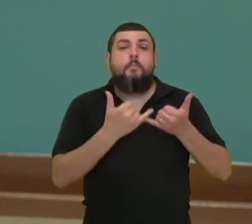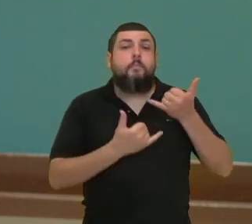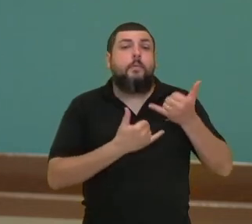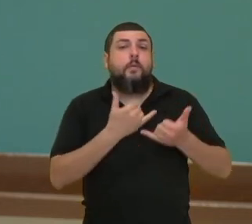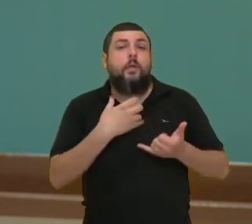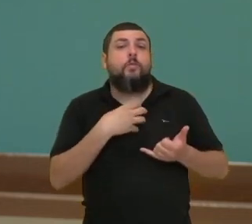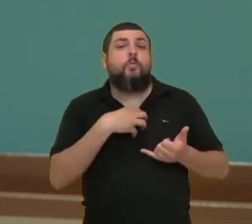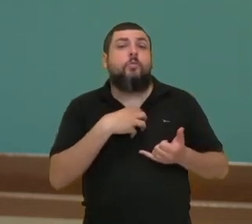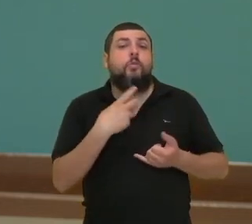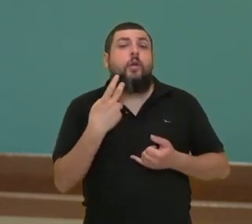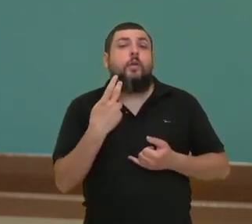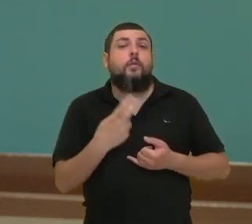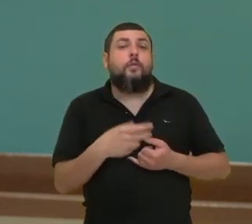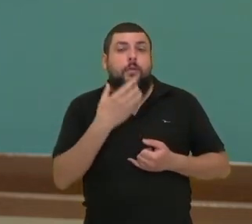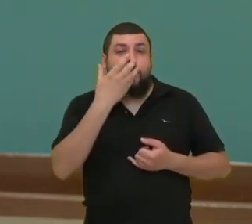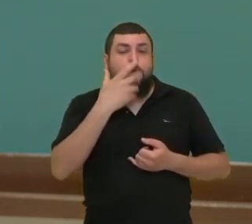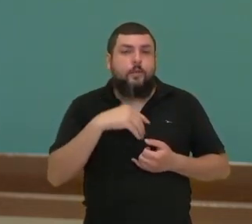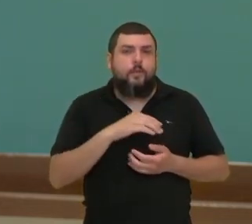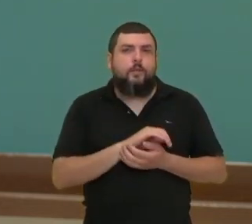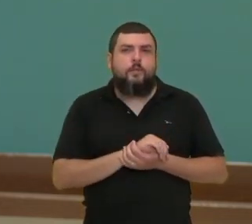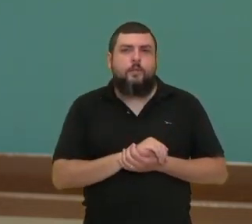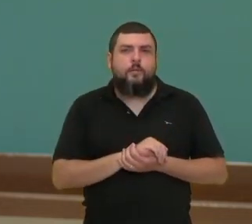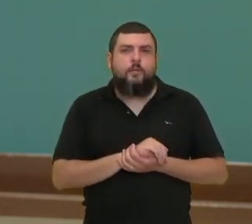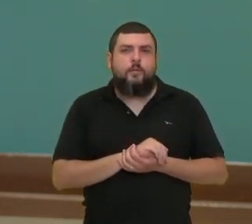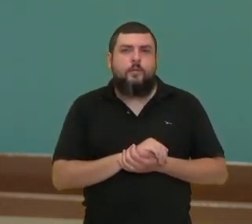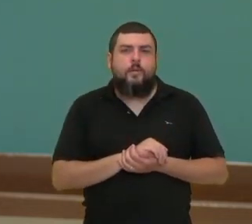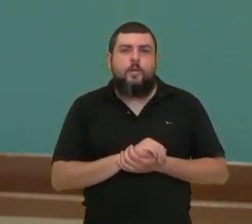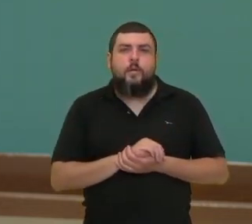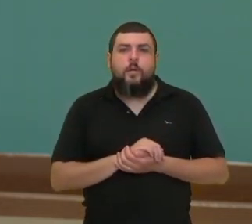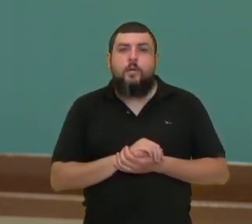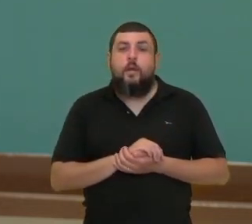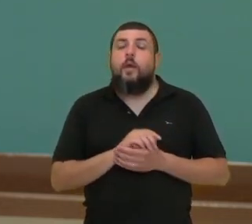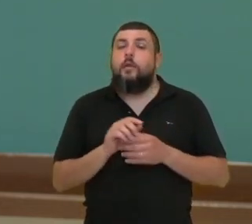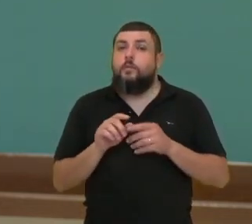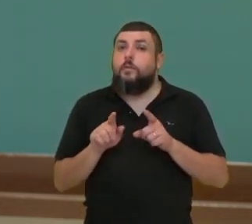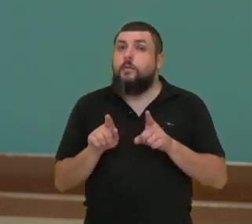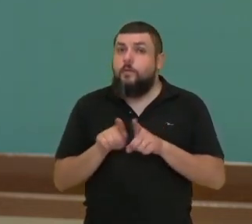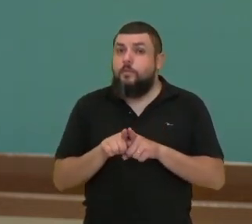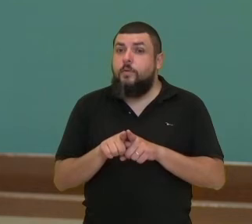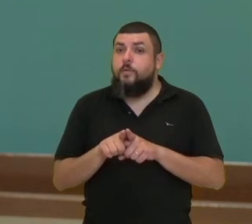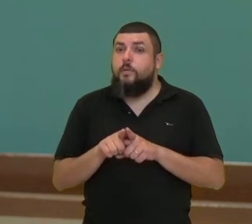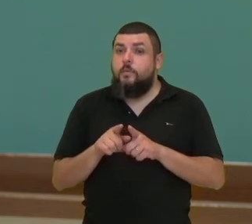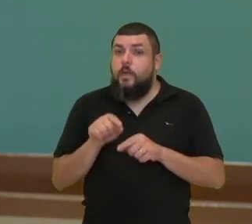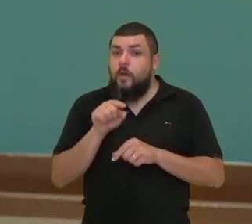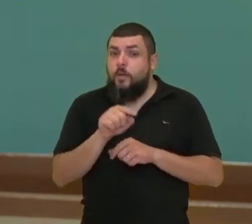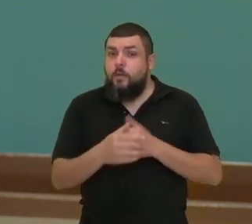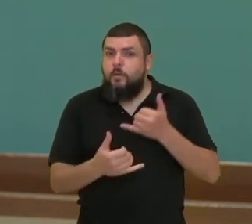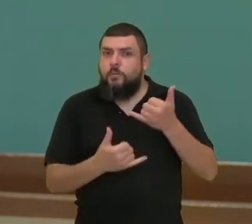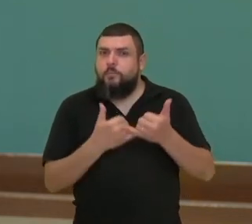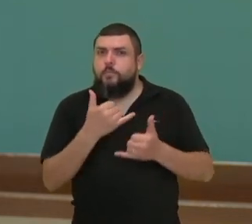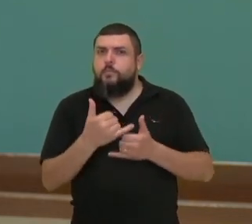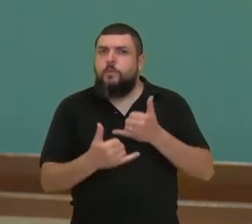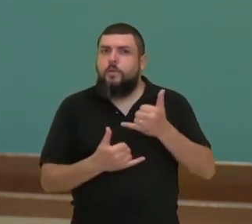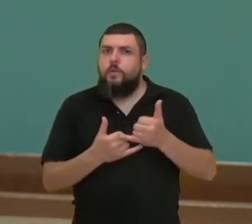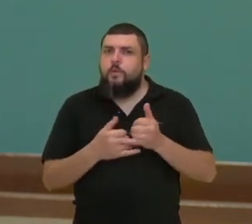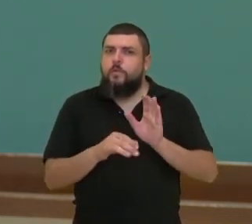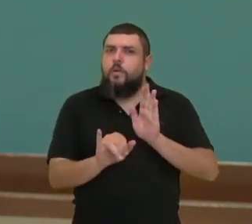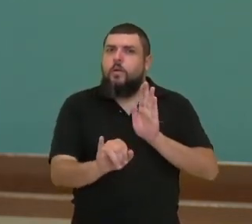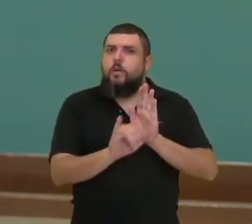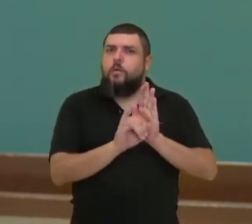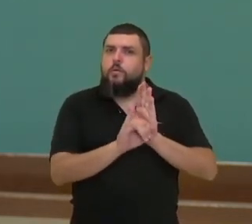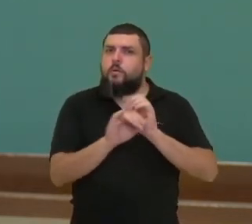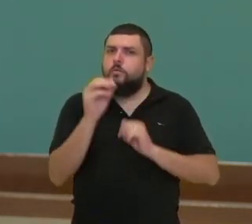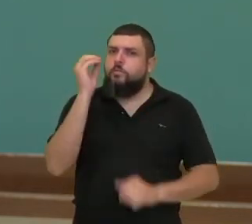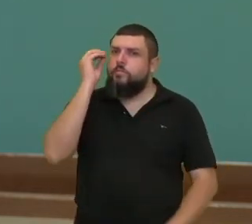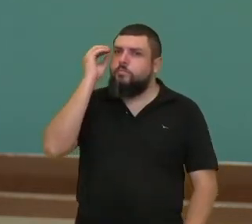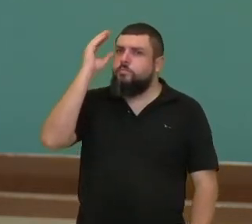e adicionando é brincando que elas constroem sua identidade. Perceba que as conjunções,